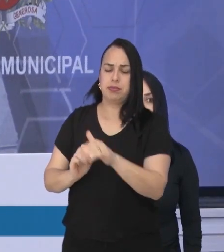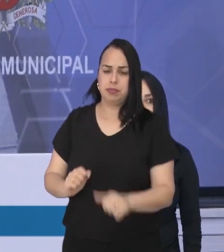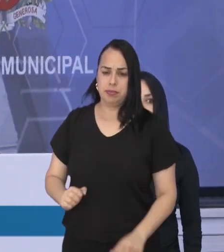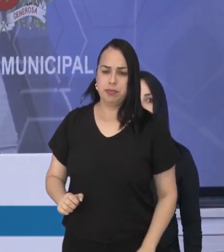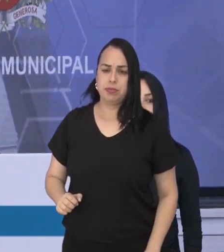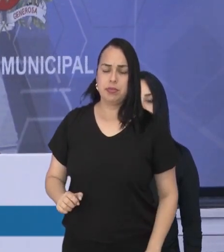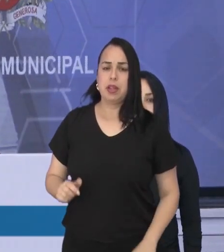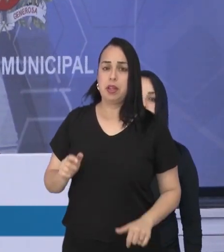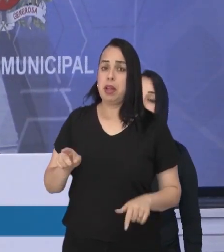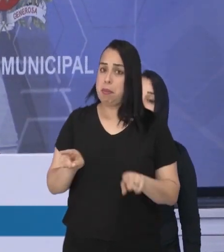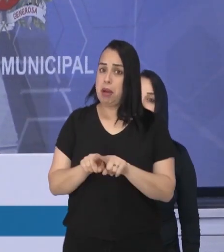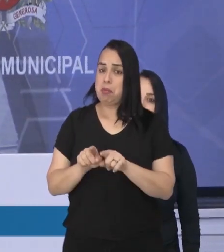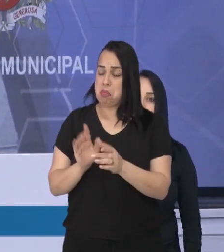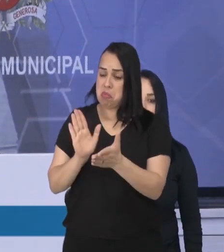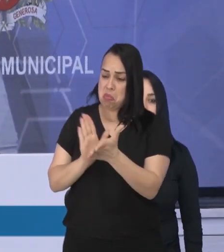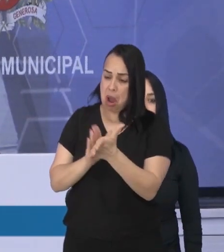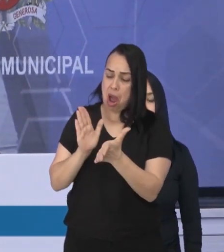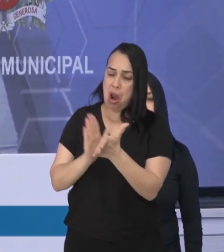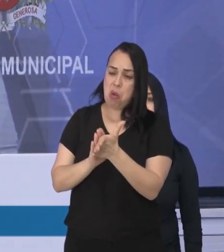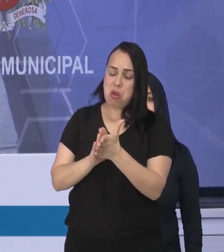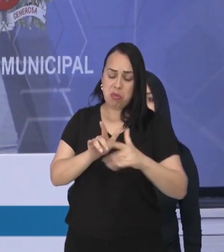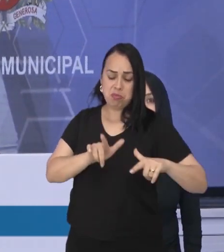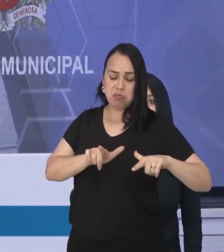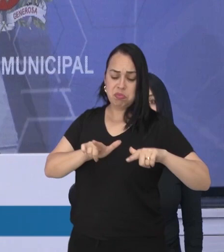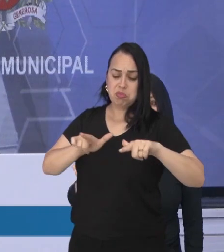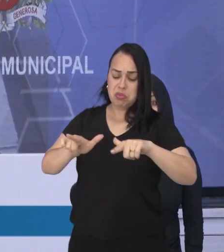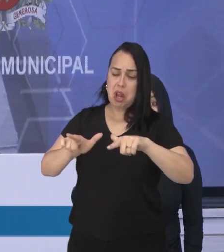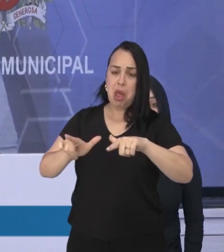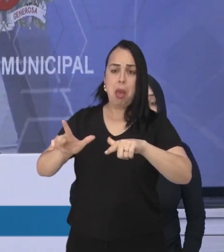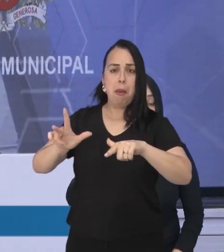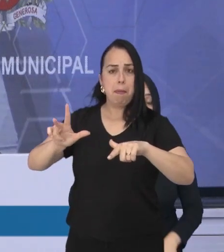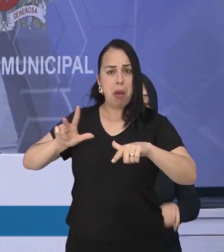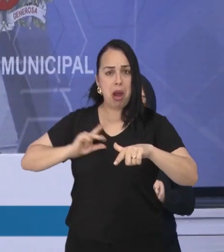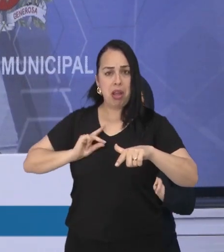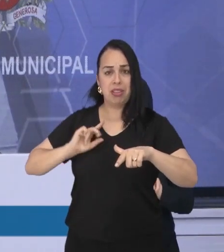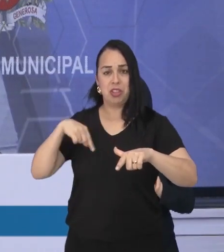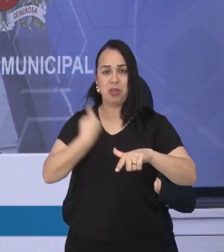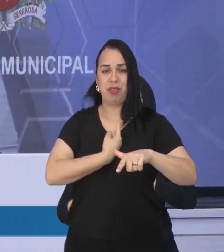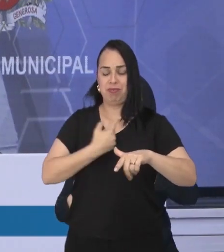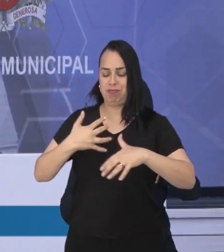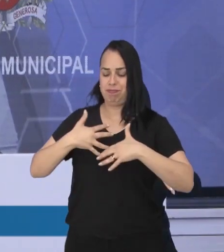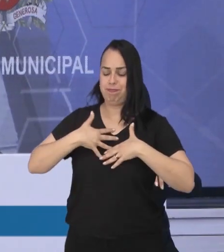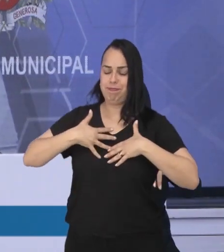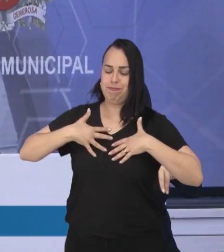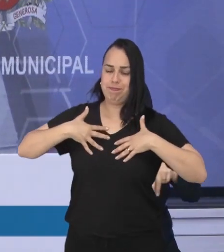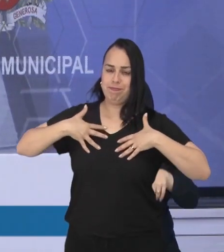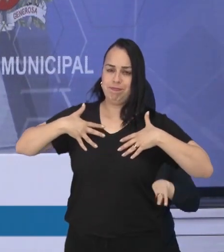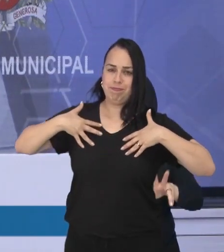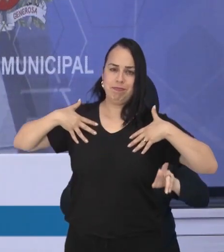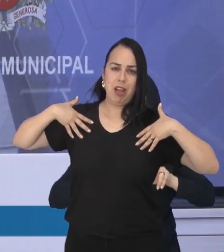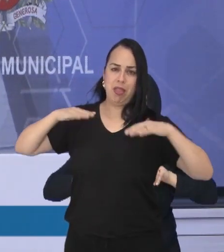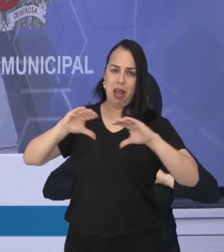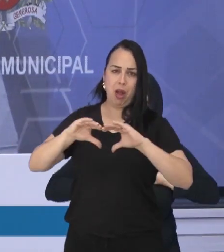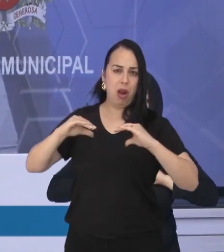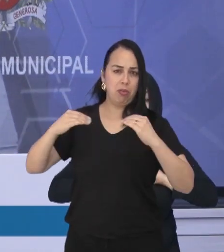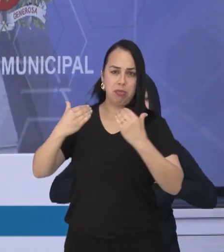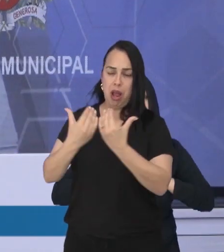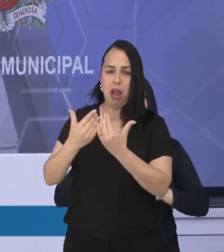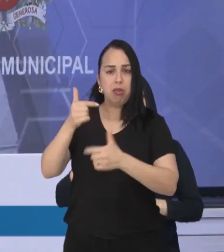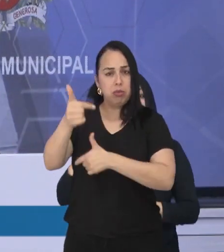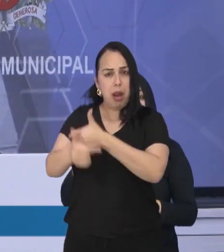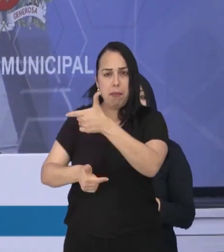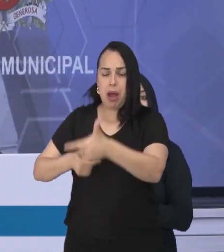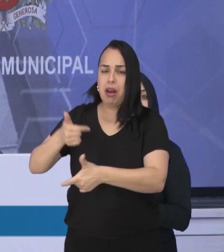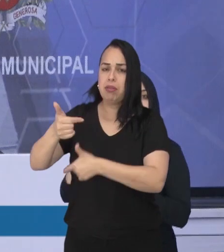para também pelo título merecidíssimo, a qual muito orgulha a nossa comunidade,